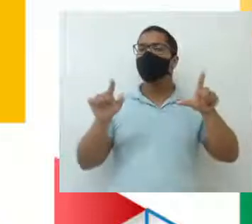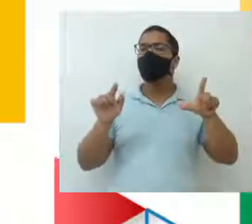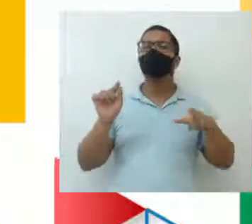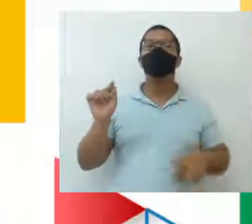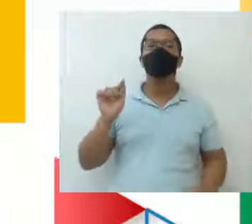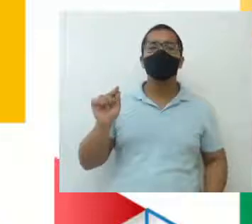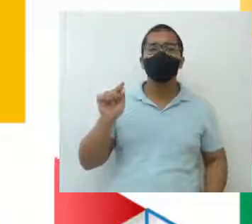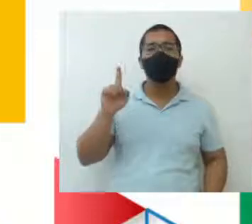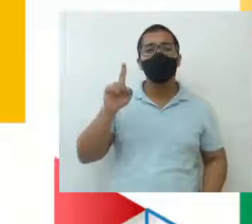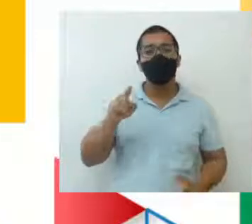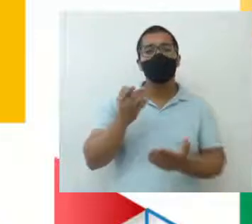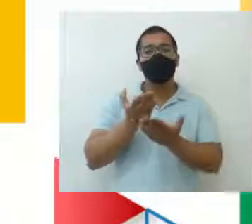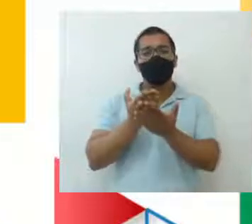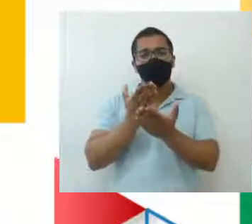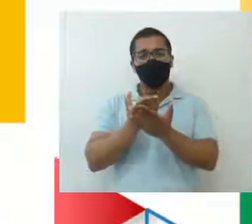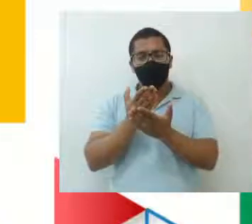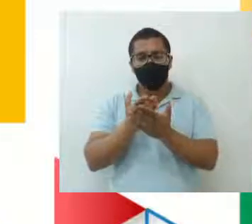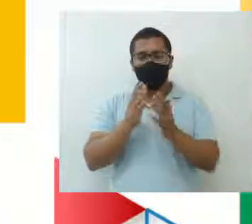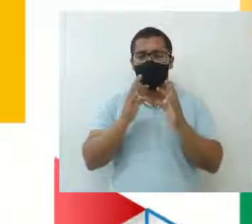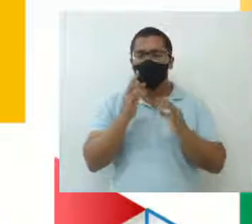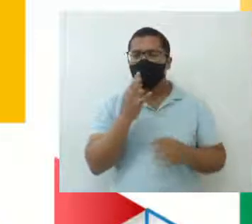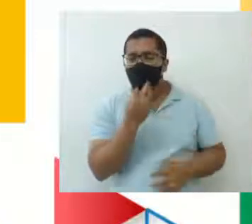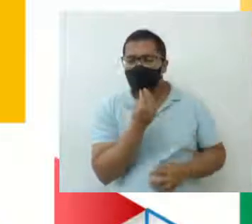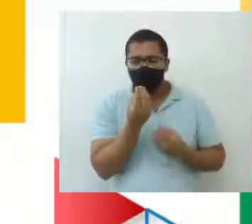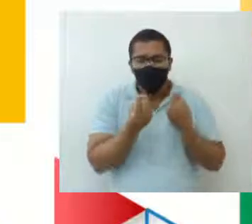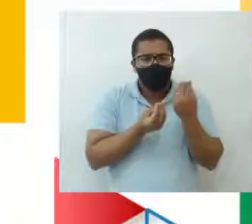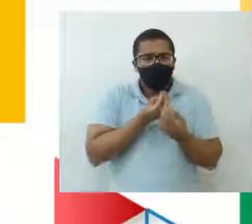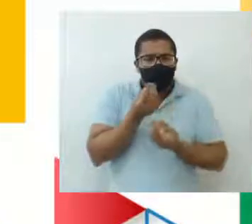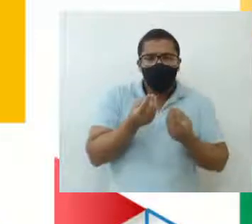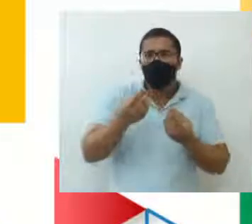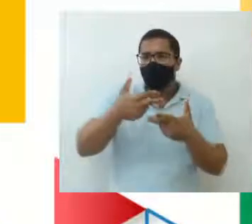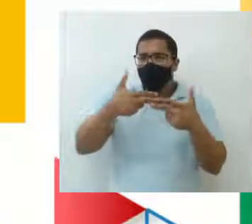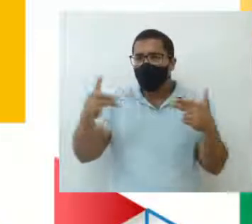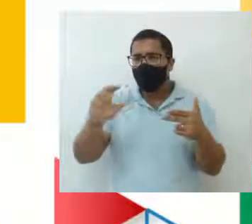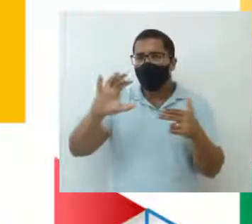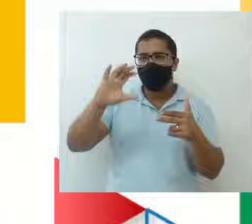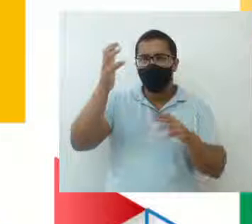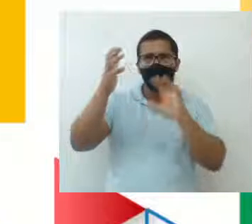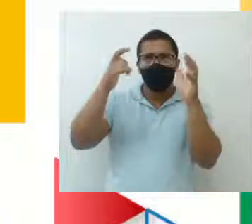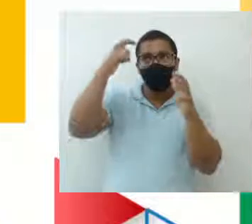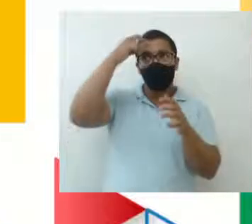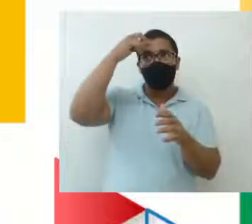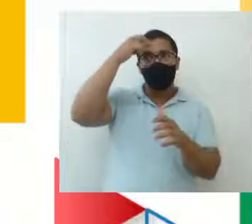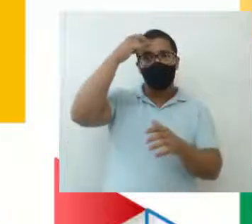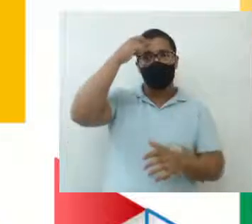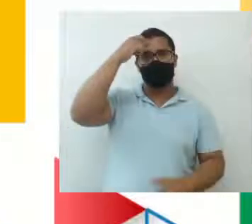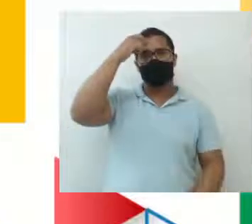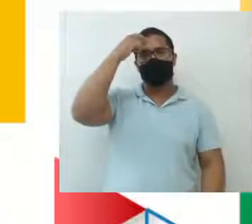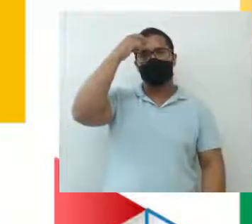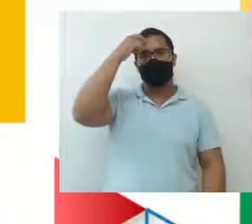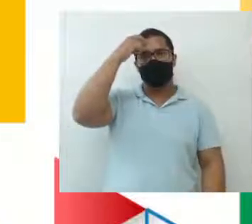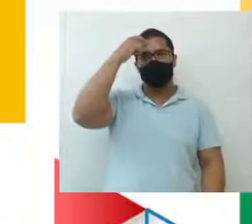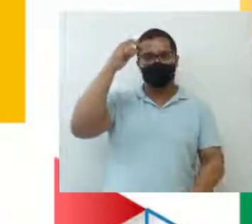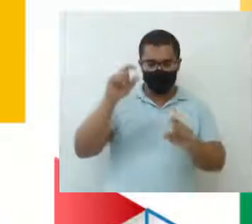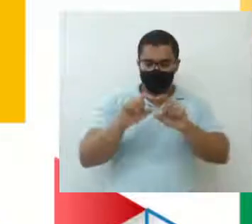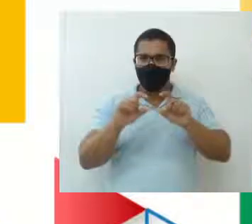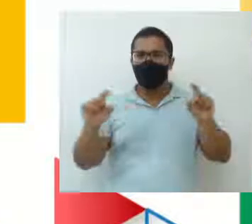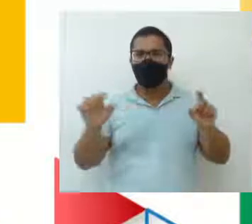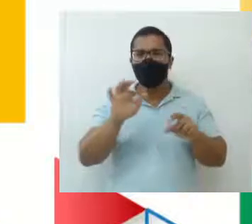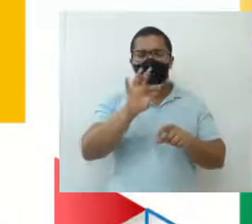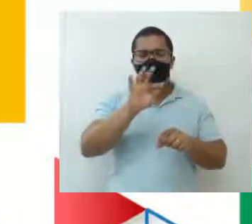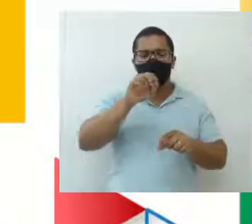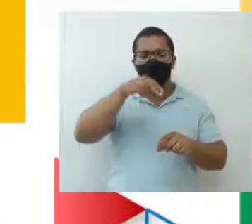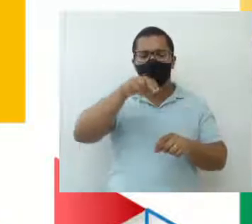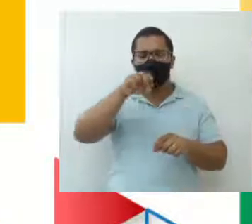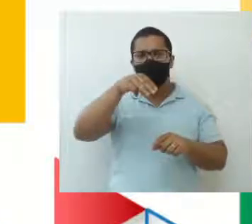que fundamenta o conhecimento dos fenômenos da consciência. Olha aí em destaque, fenômenos